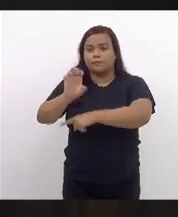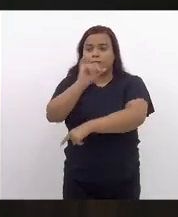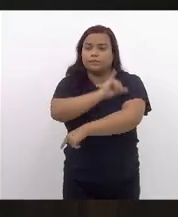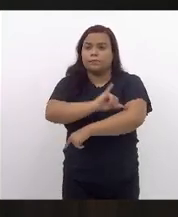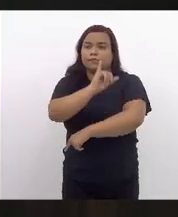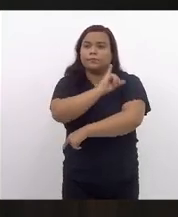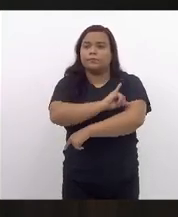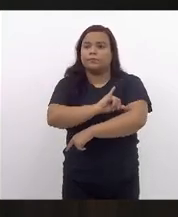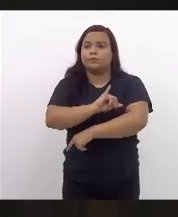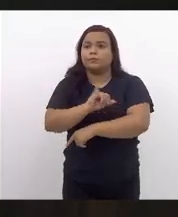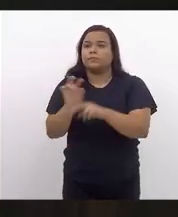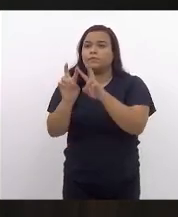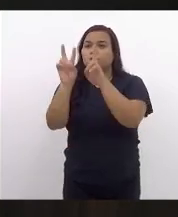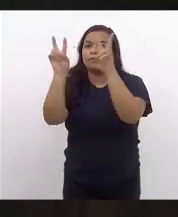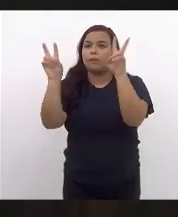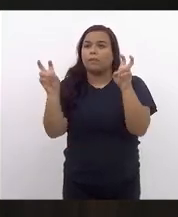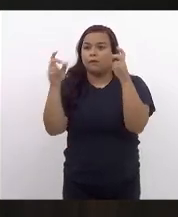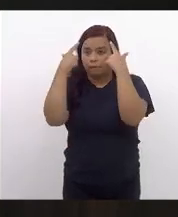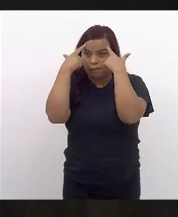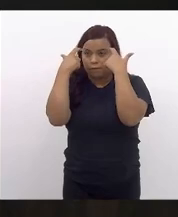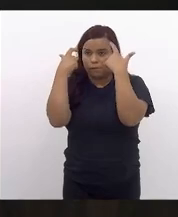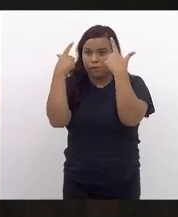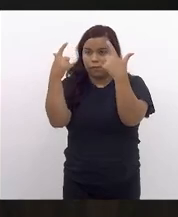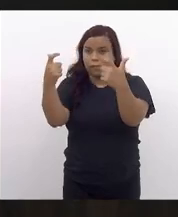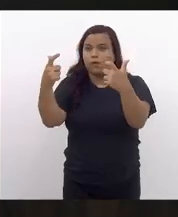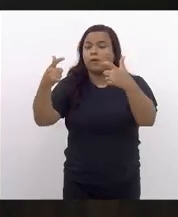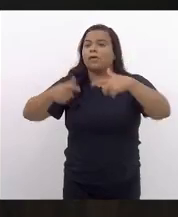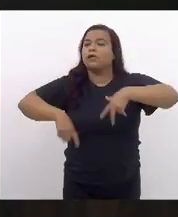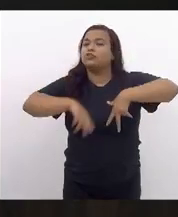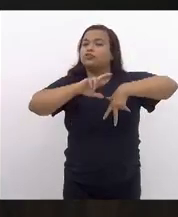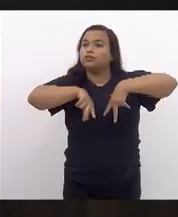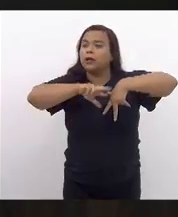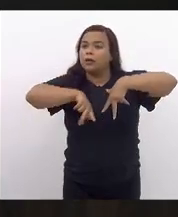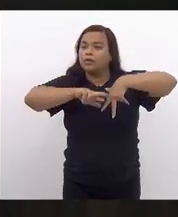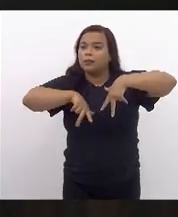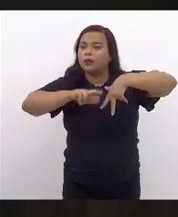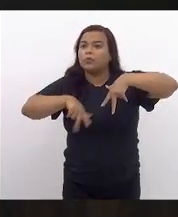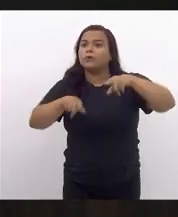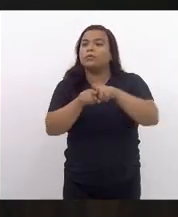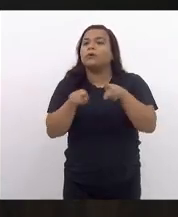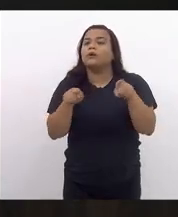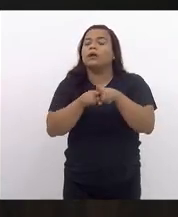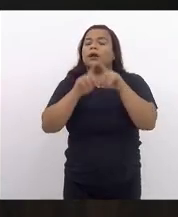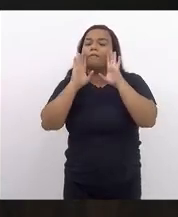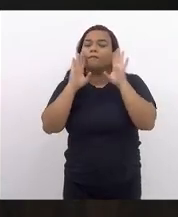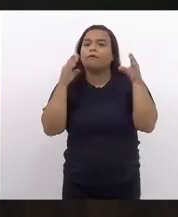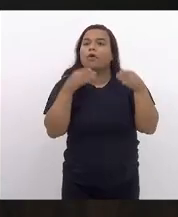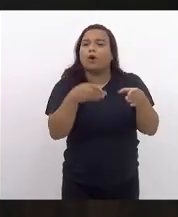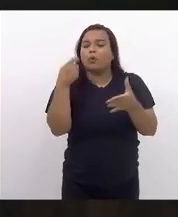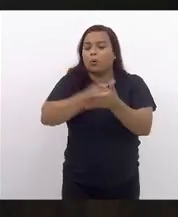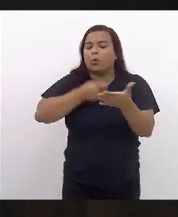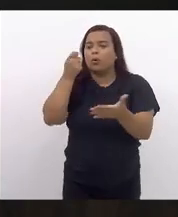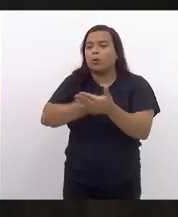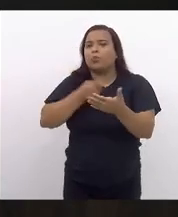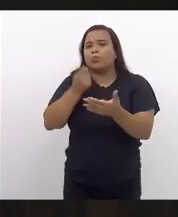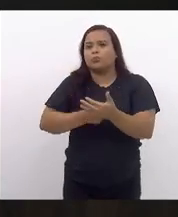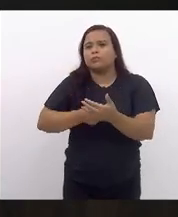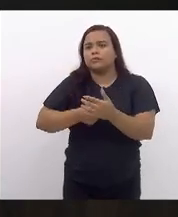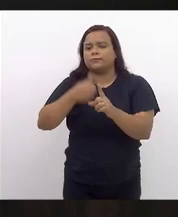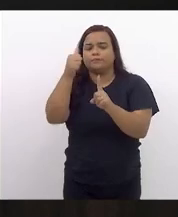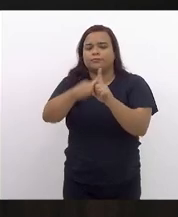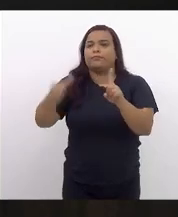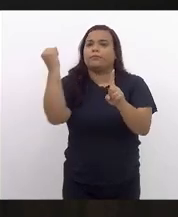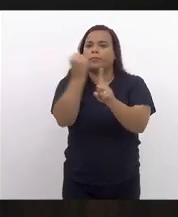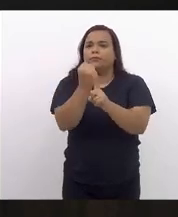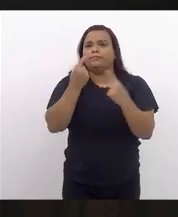Rio de Janeiro, sobre a temática violência de gênero em foco na luta contra o feminicídio. Pendente de pareceres das